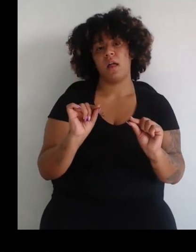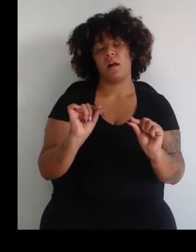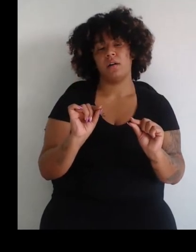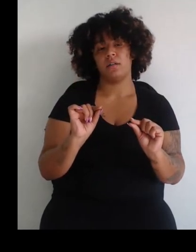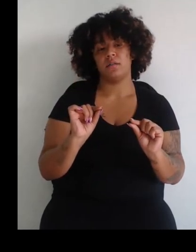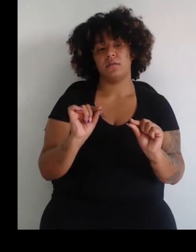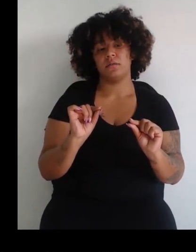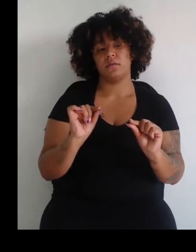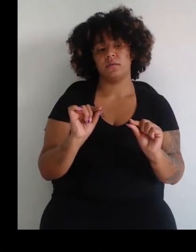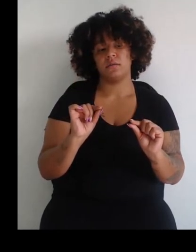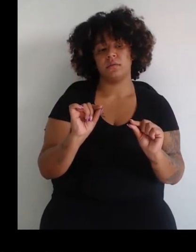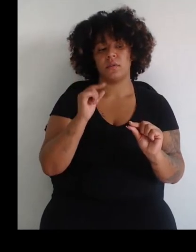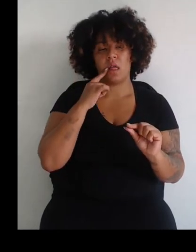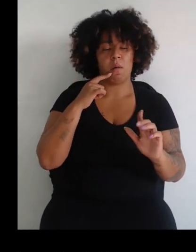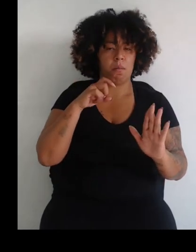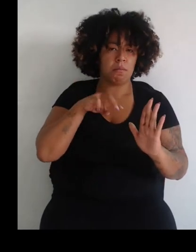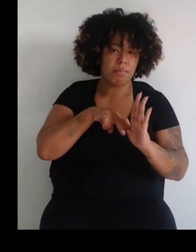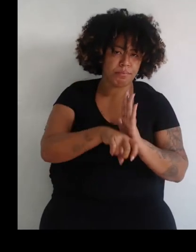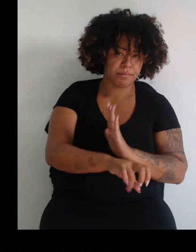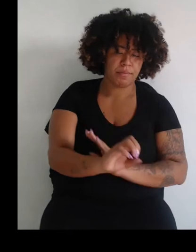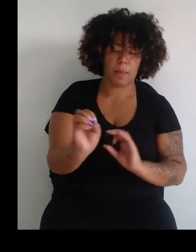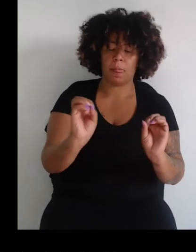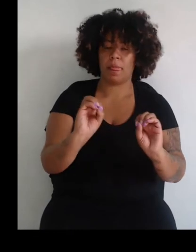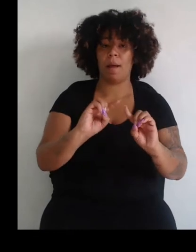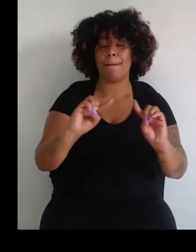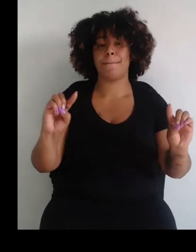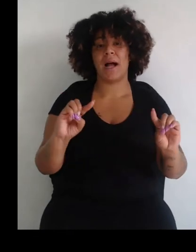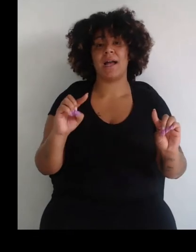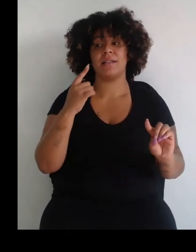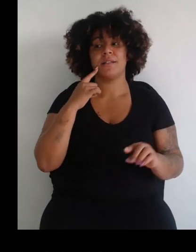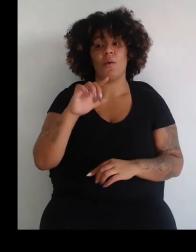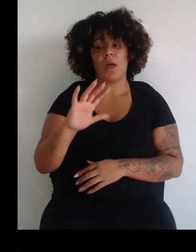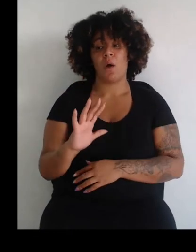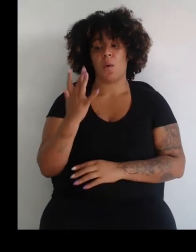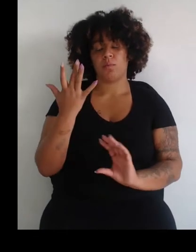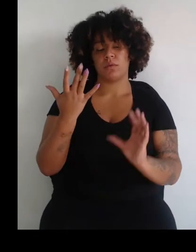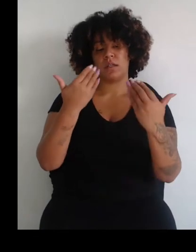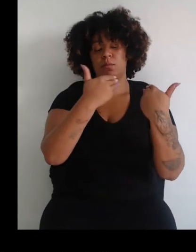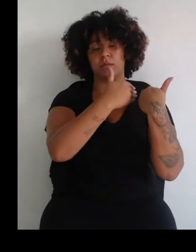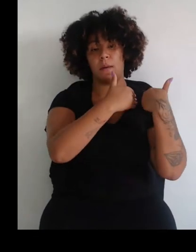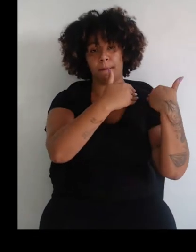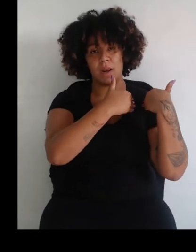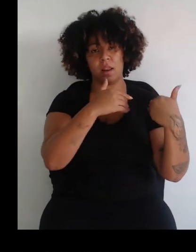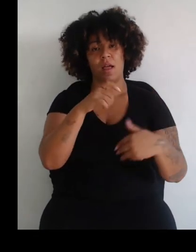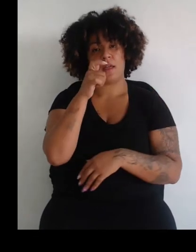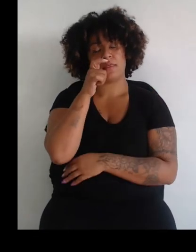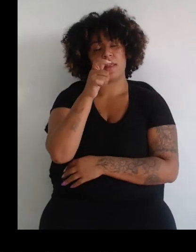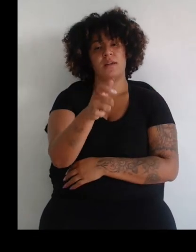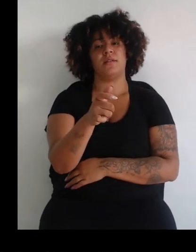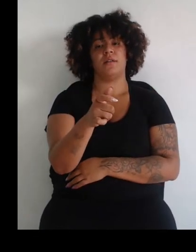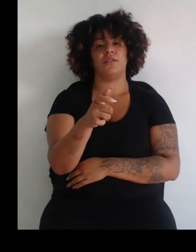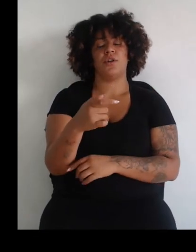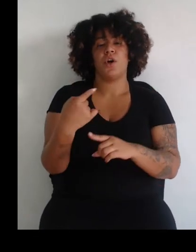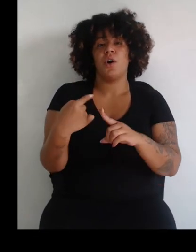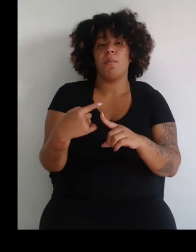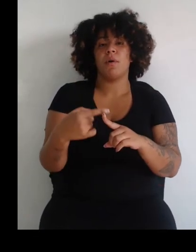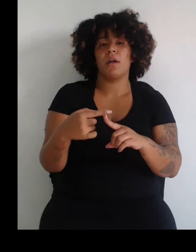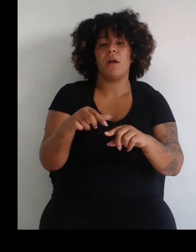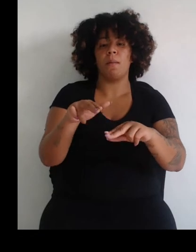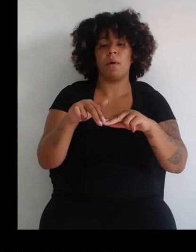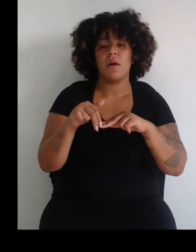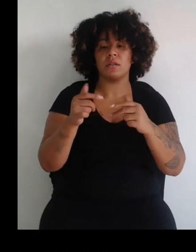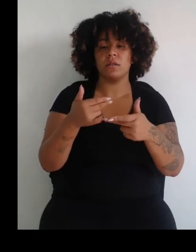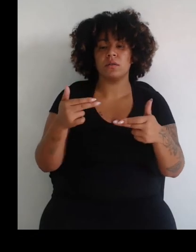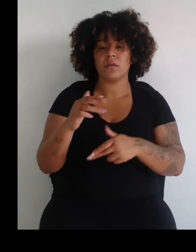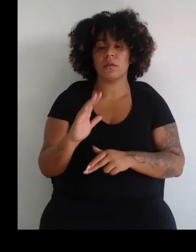essa aprofundado muito nessa questão no entanto essa atenção e o papel dessa obra São interessantes por conta dos paralelos com o momento anterior na carreira